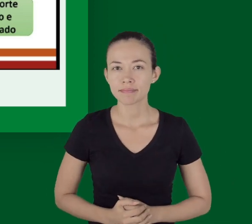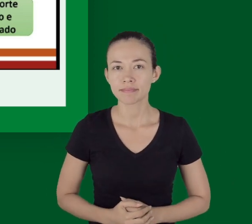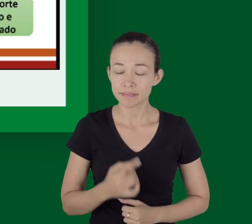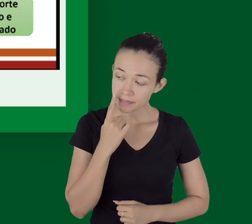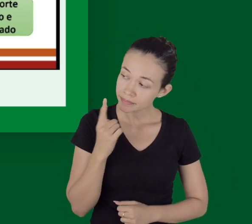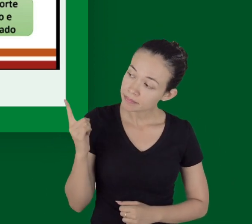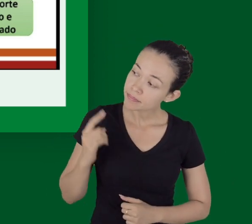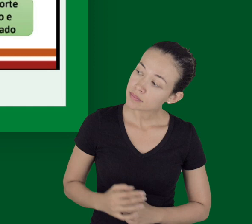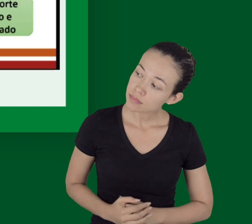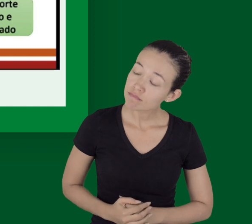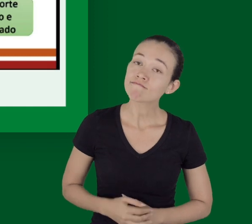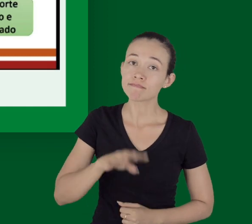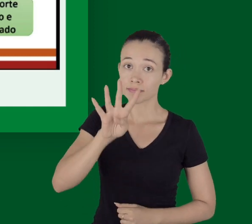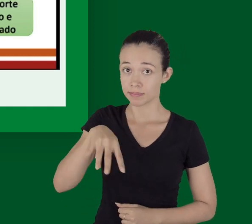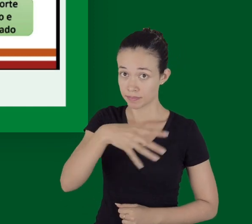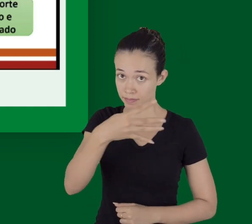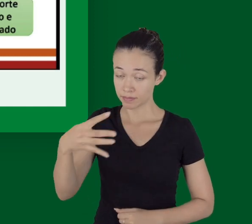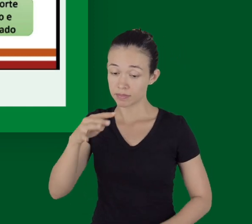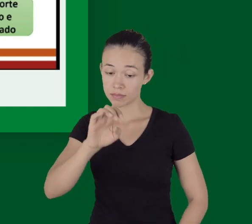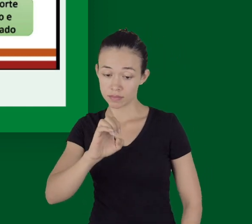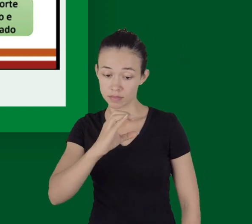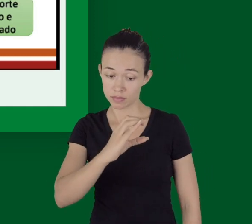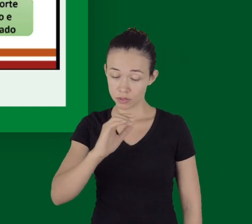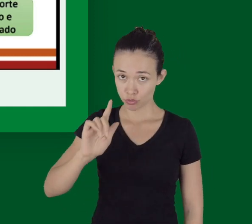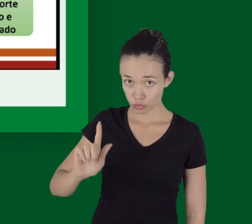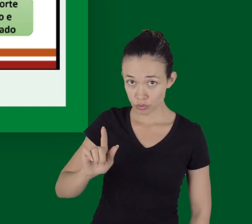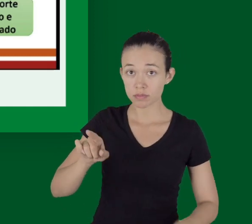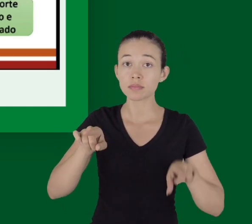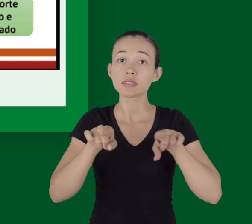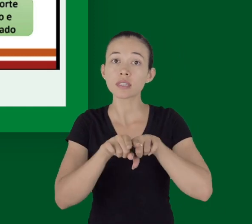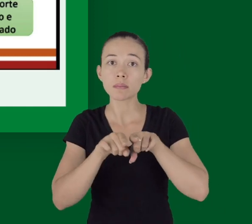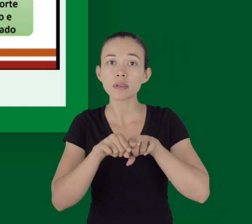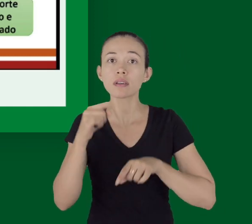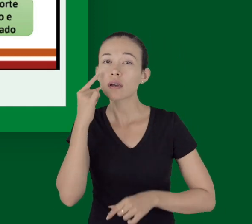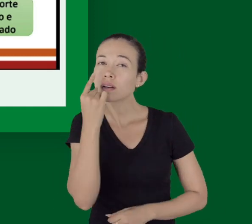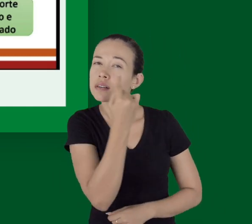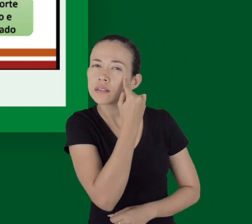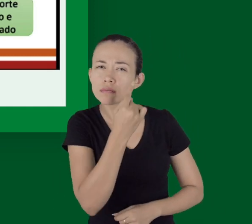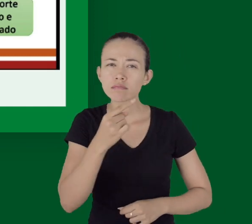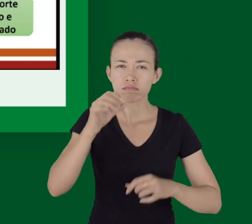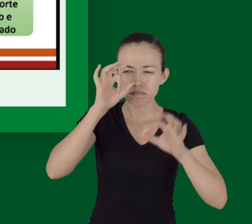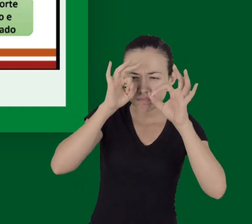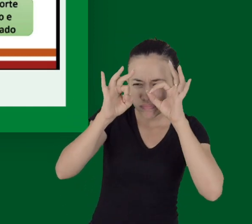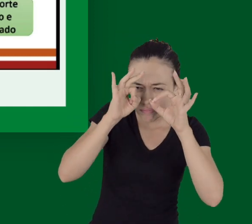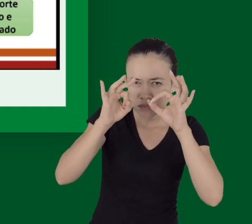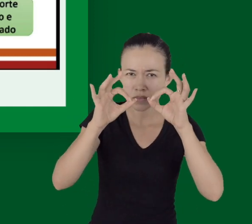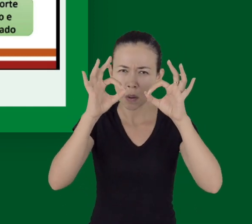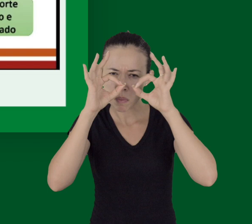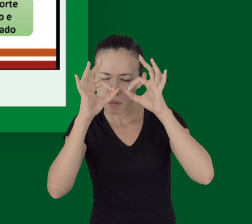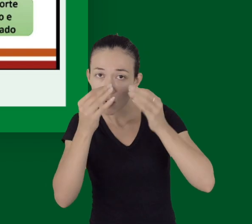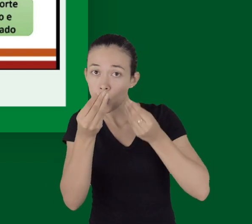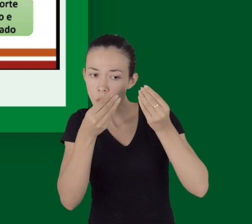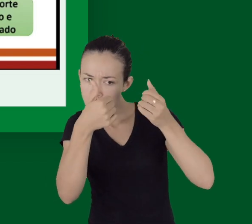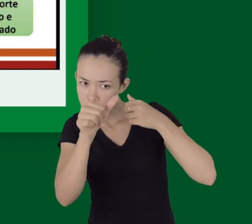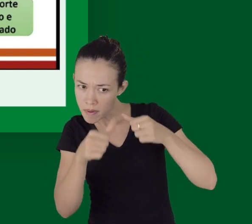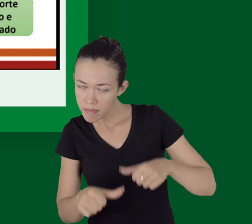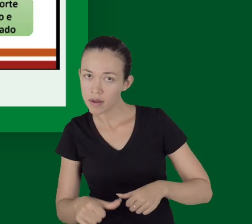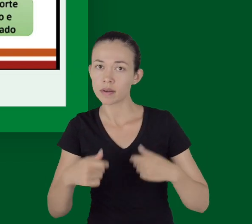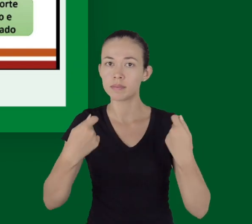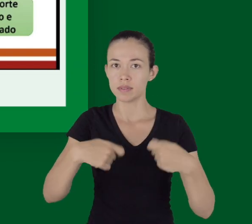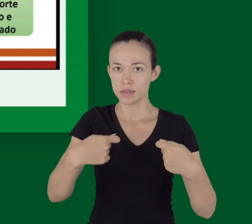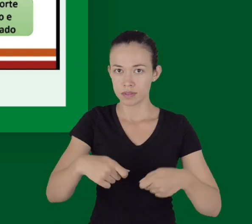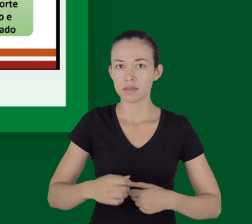dado que é o mais tardio da tríade de Kunst, né? Escala de cola de coma de Glasgow, avaliação pupilar